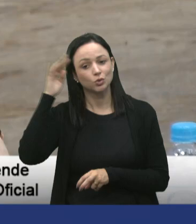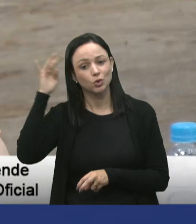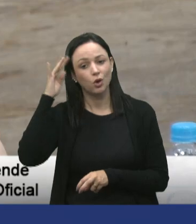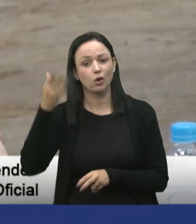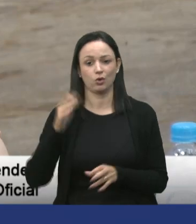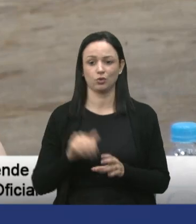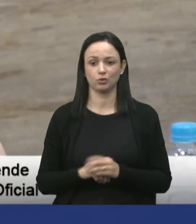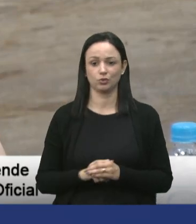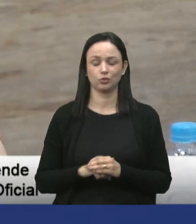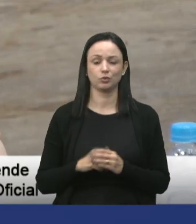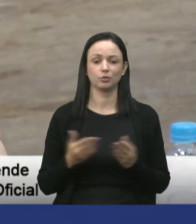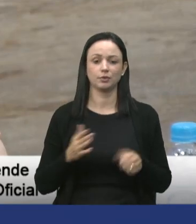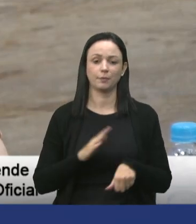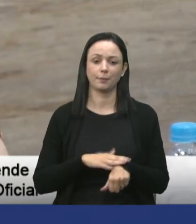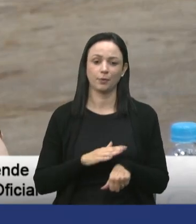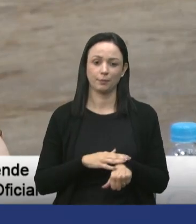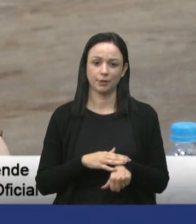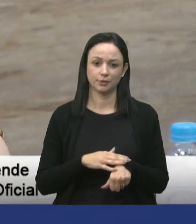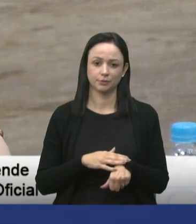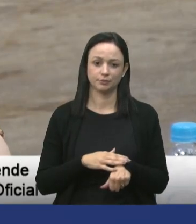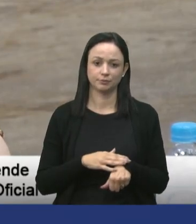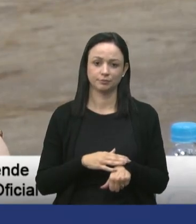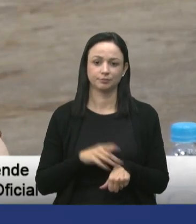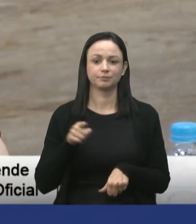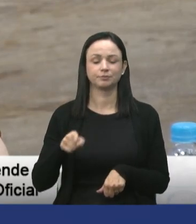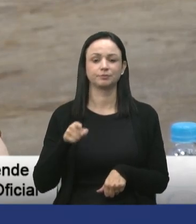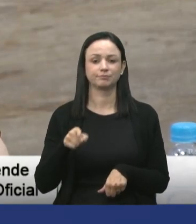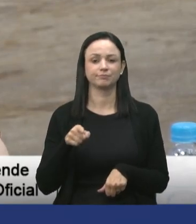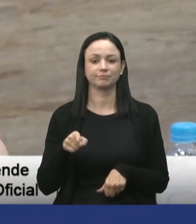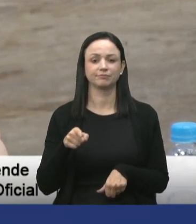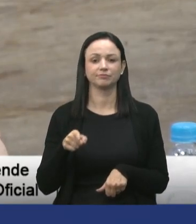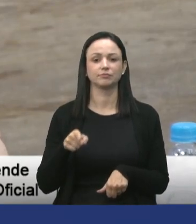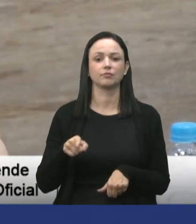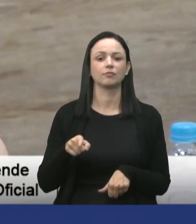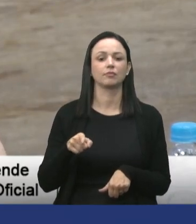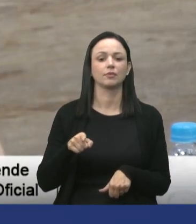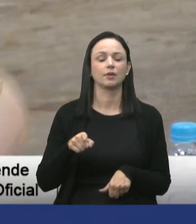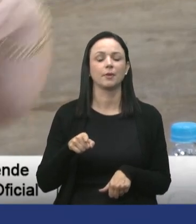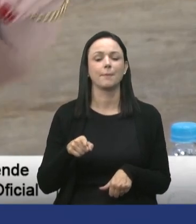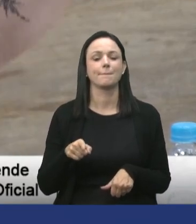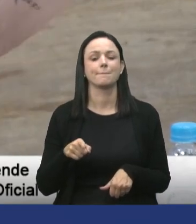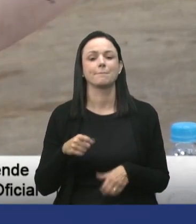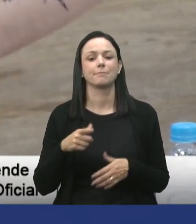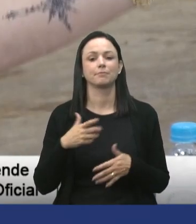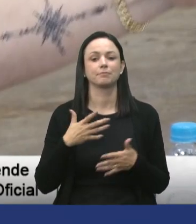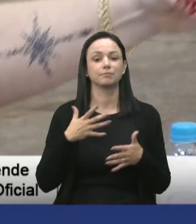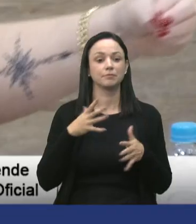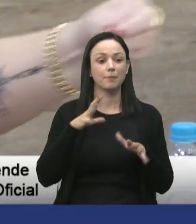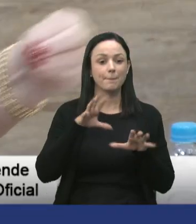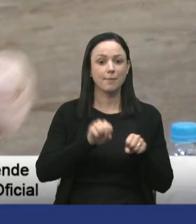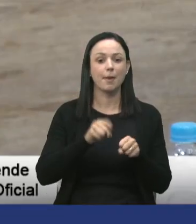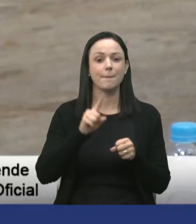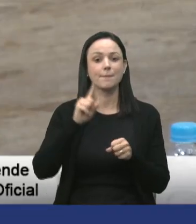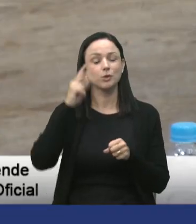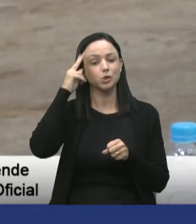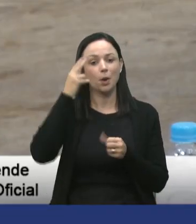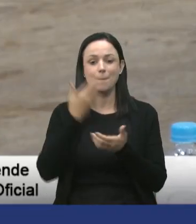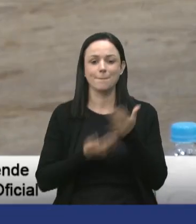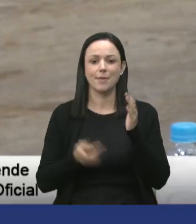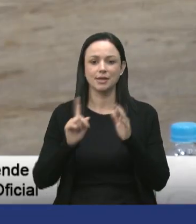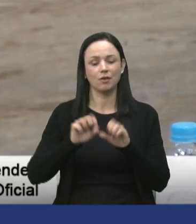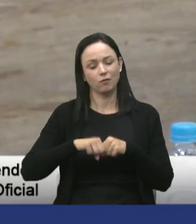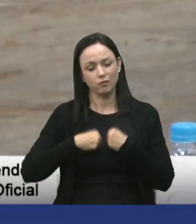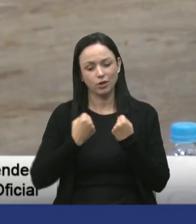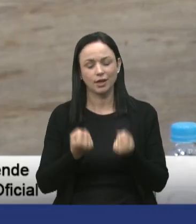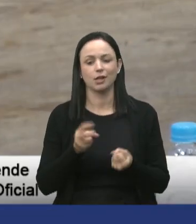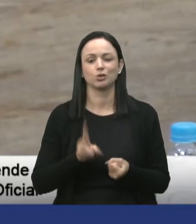Porque neste momento que elas se apropriam dos seus sonhos e não deixam que esses sonhos se percam, elas se